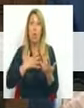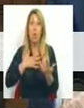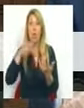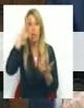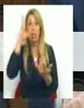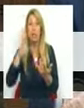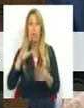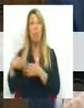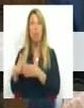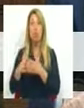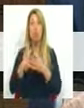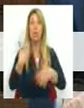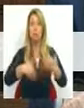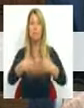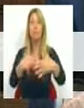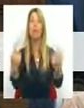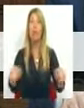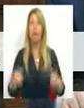em andamento.